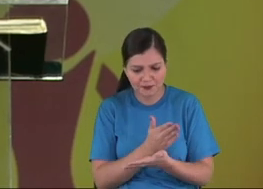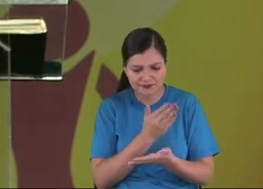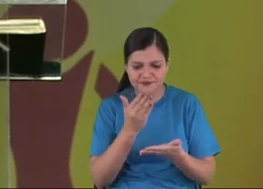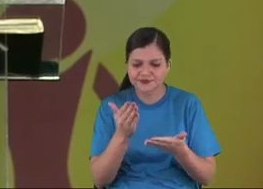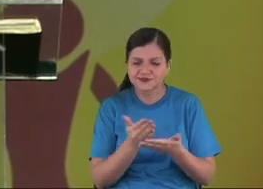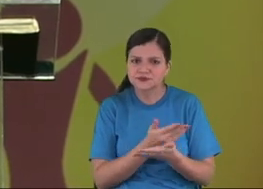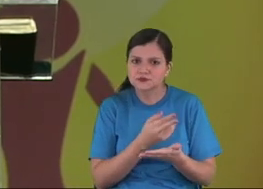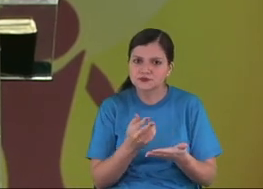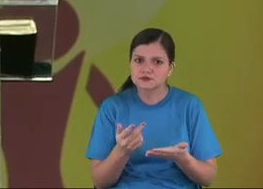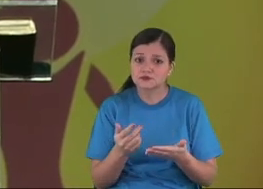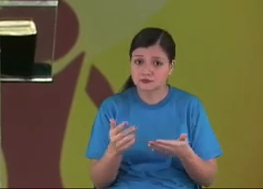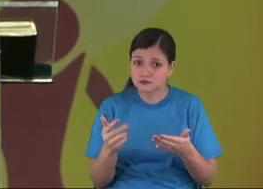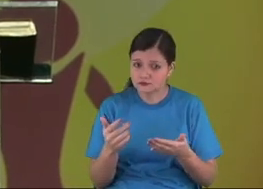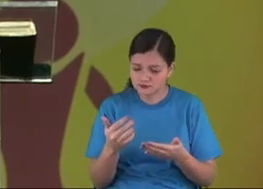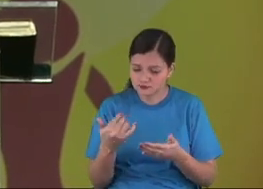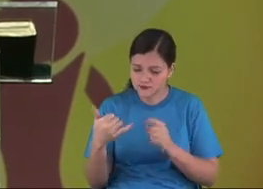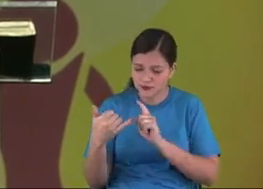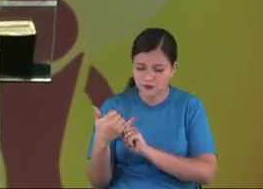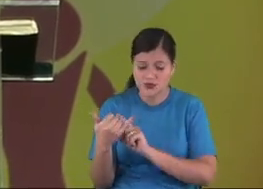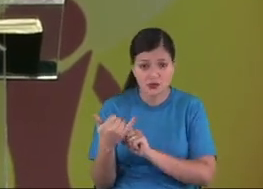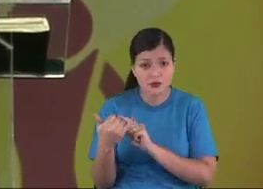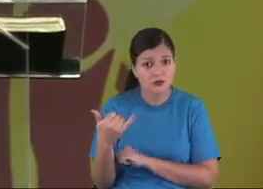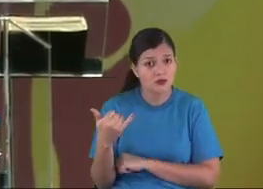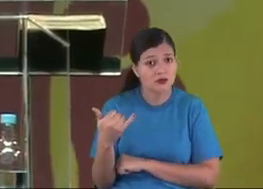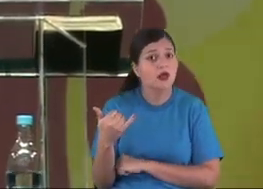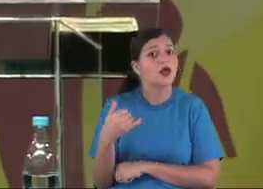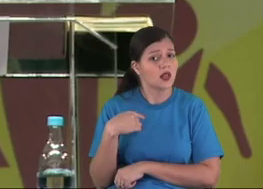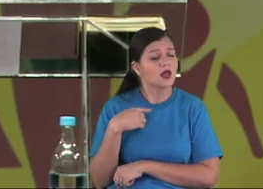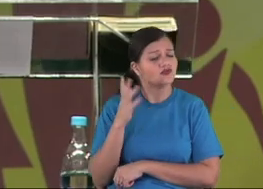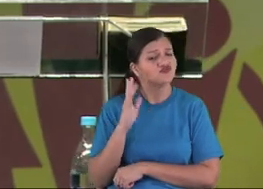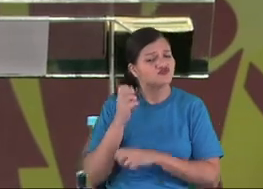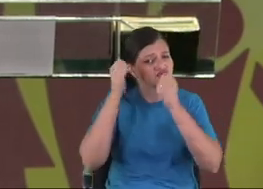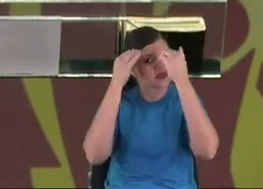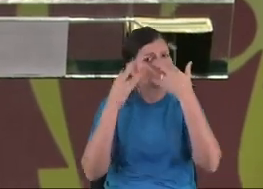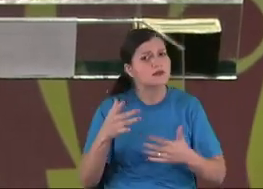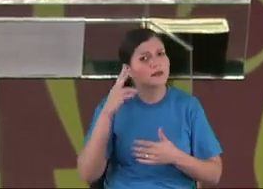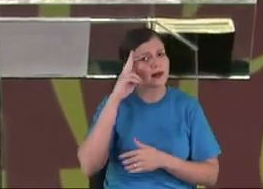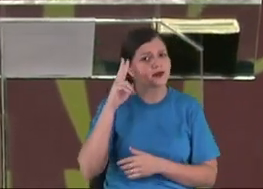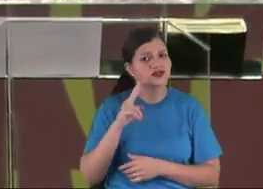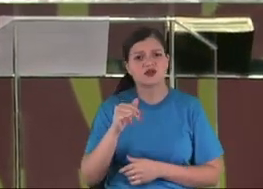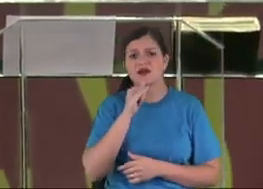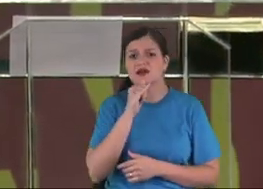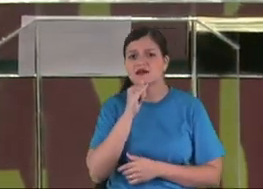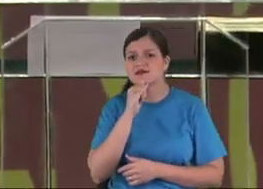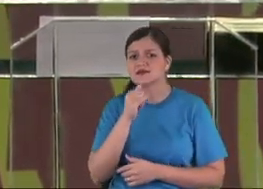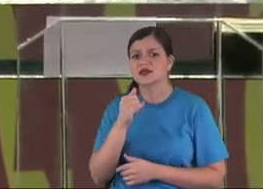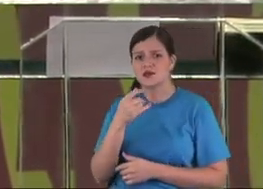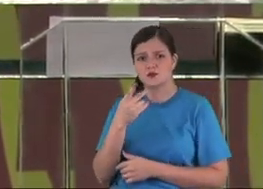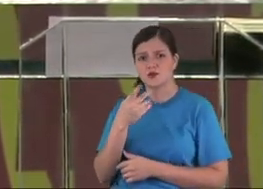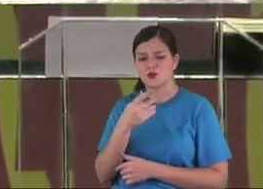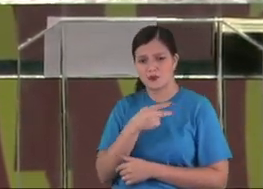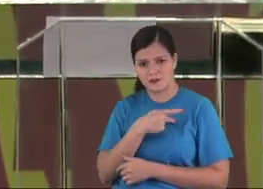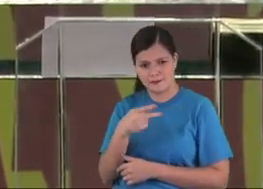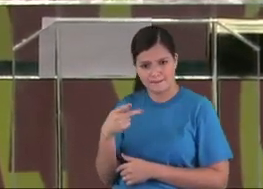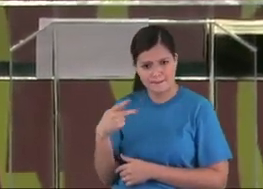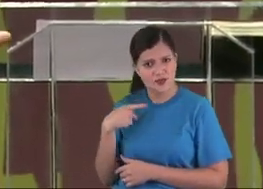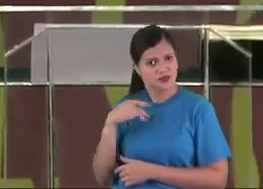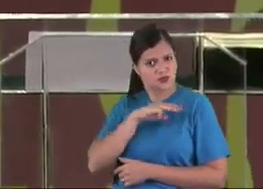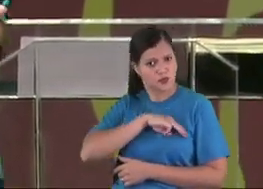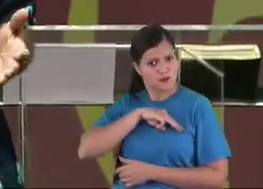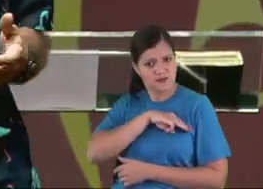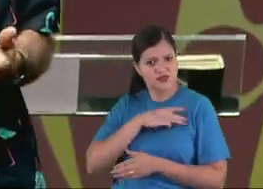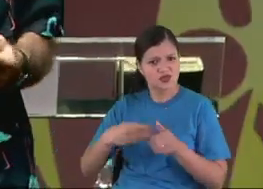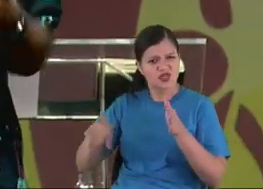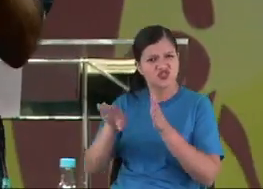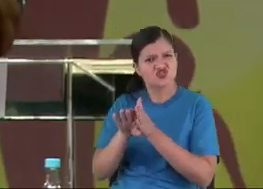celulares. Eu já contei a história, um pastor, um missionário, foi para a nossa casa, uma vez ele chegou com uma